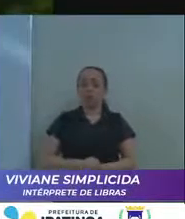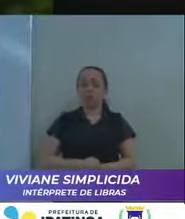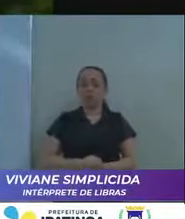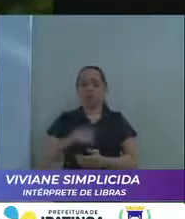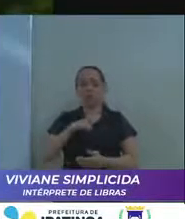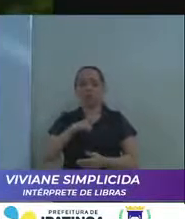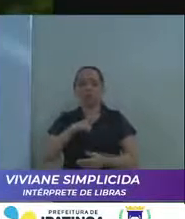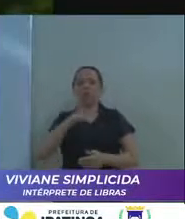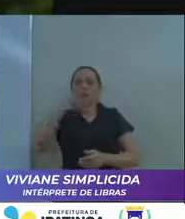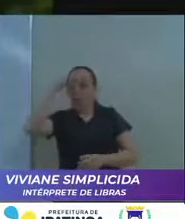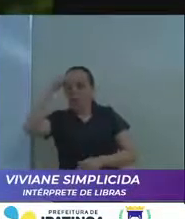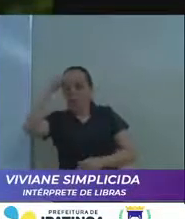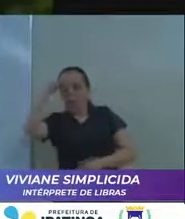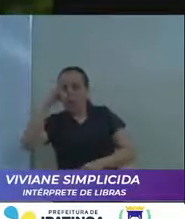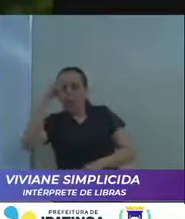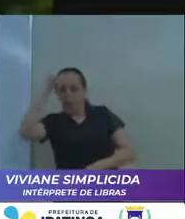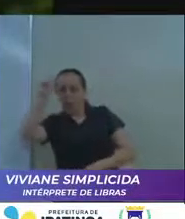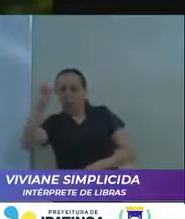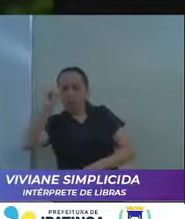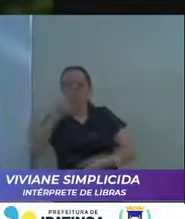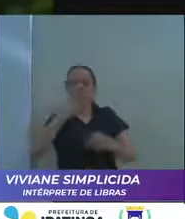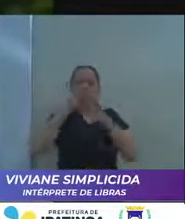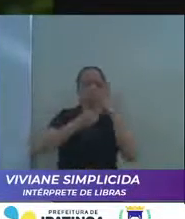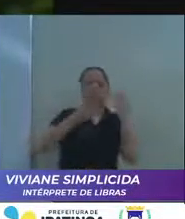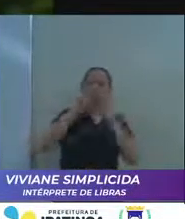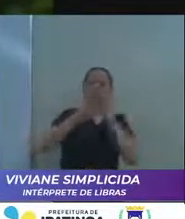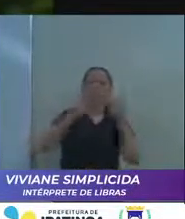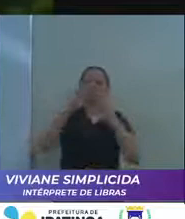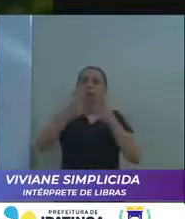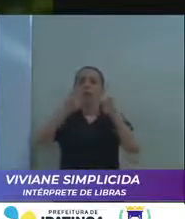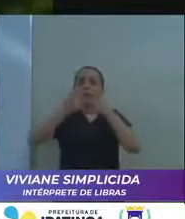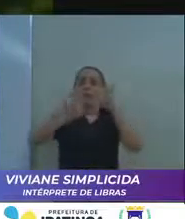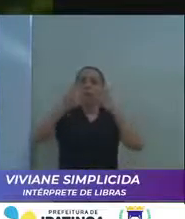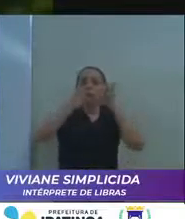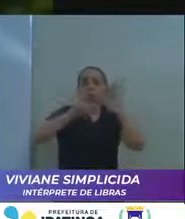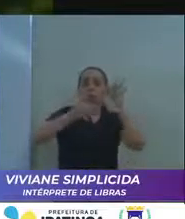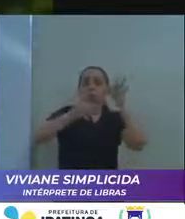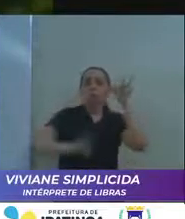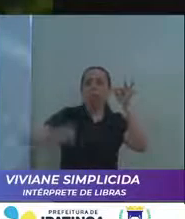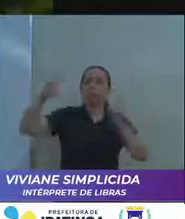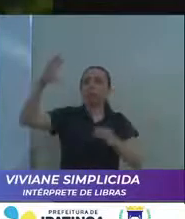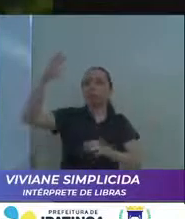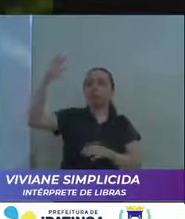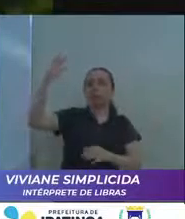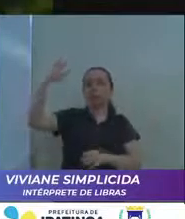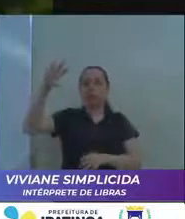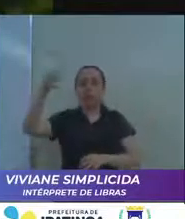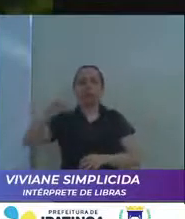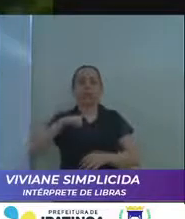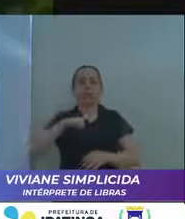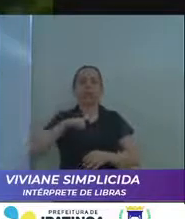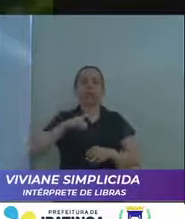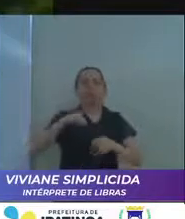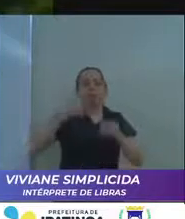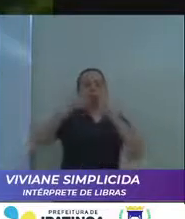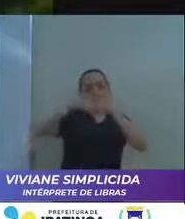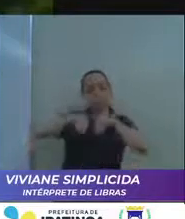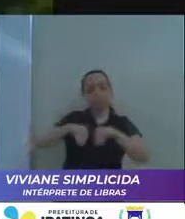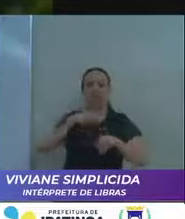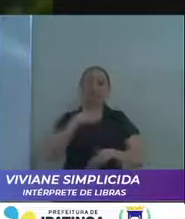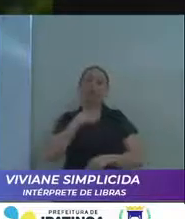Evite falar muito em ambientes com ar-condicionado devido ao ressecamento que este causa na garganta, prejudicando o uso da